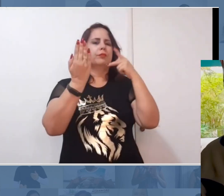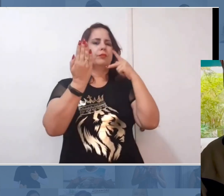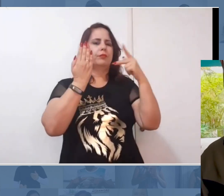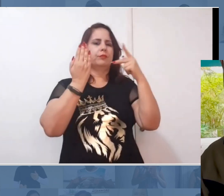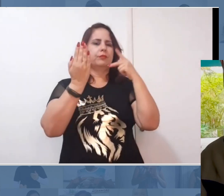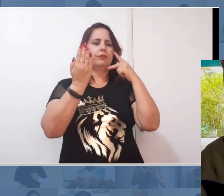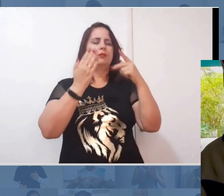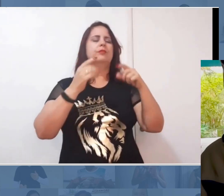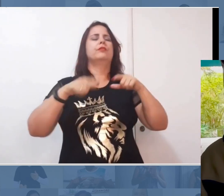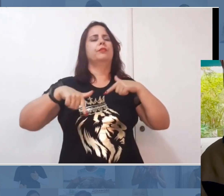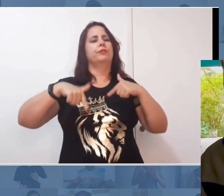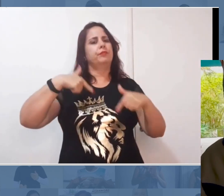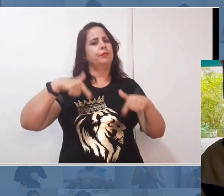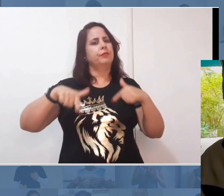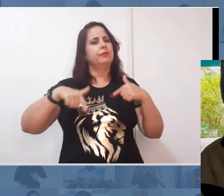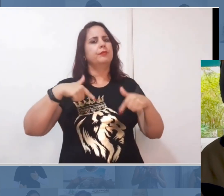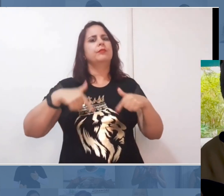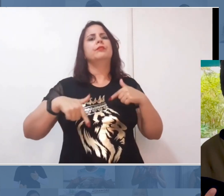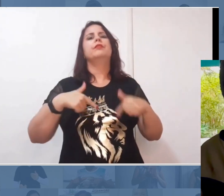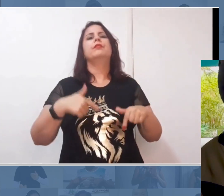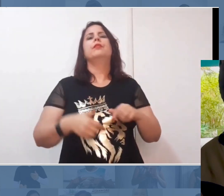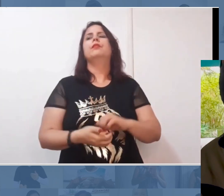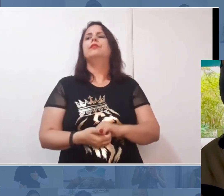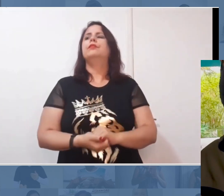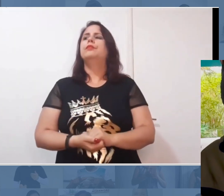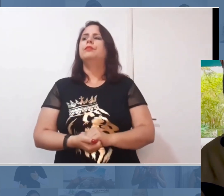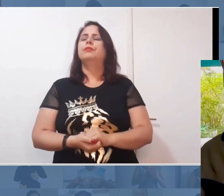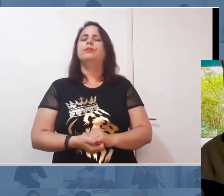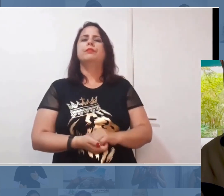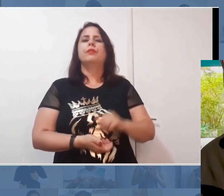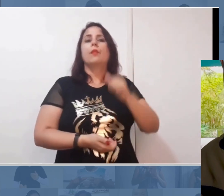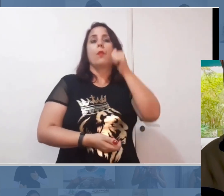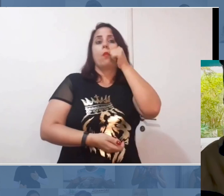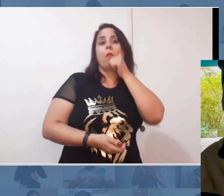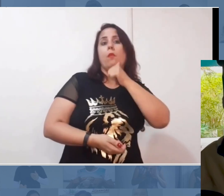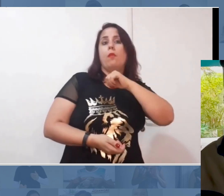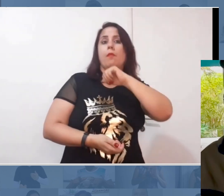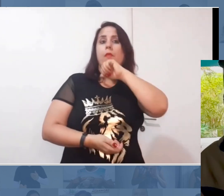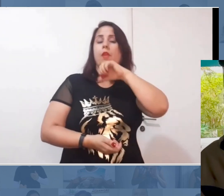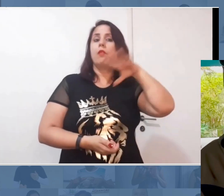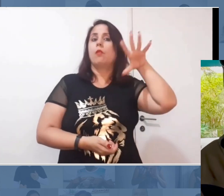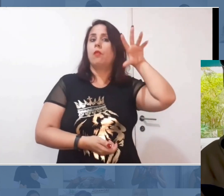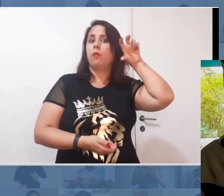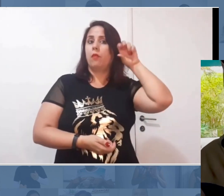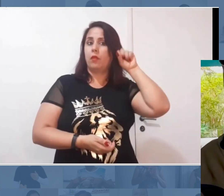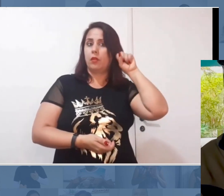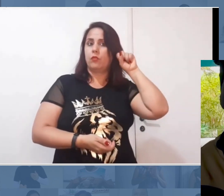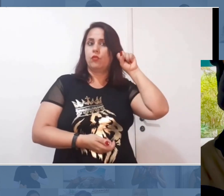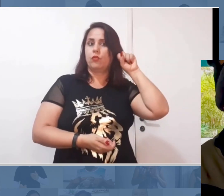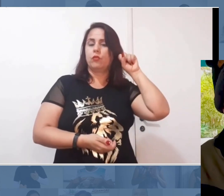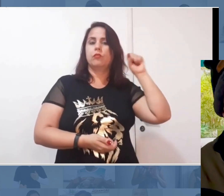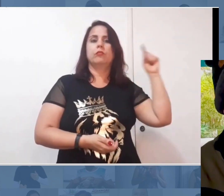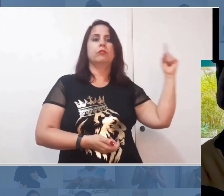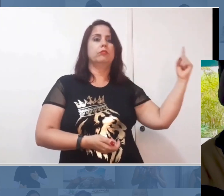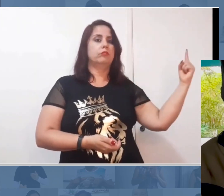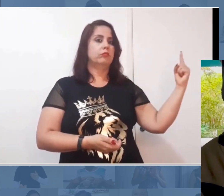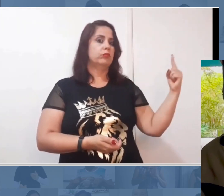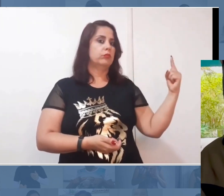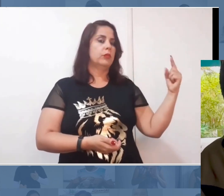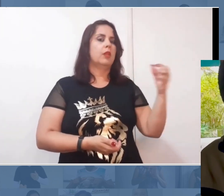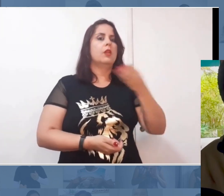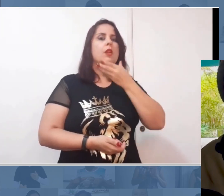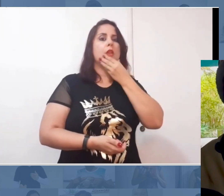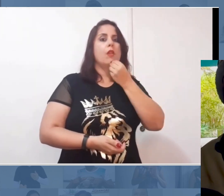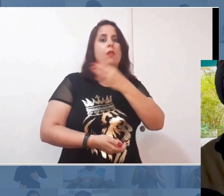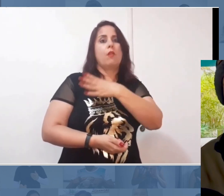conseguiu conquistar justamente por essa possibilidade, esse novo desenvolvimento que ela foi galgando com a